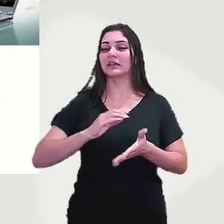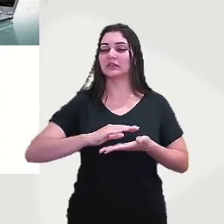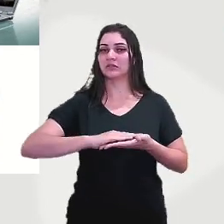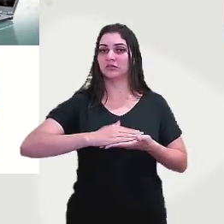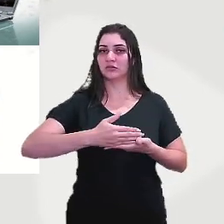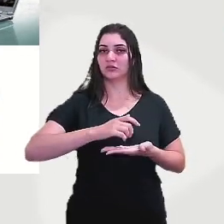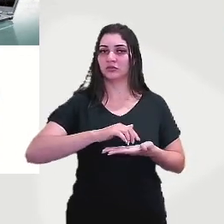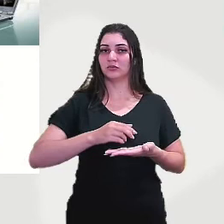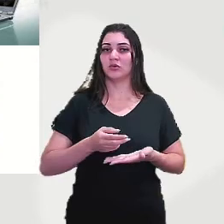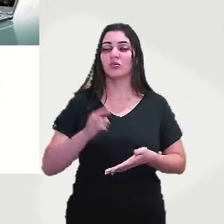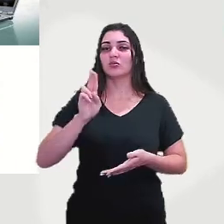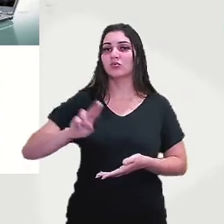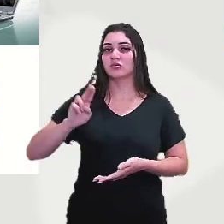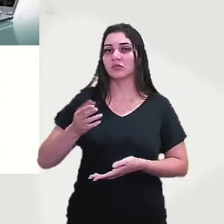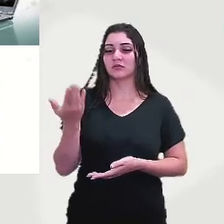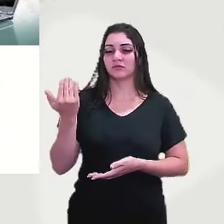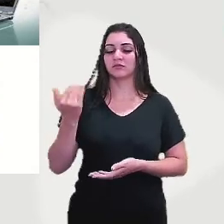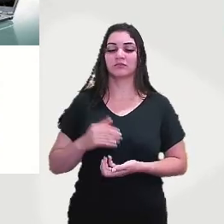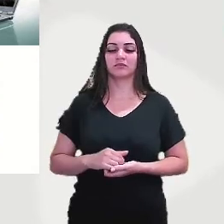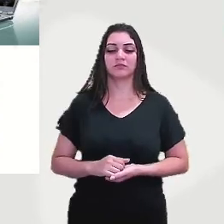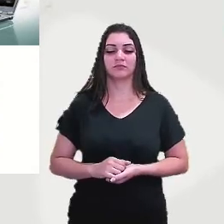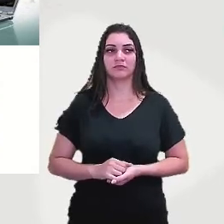acima.